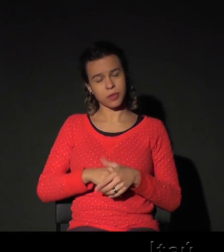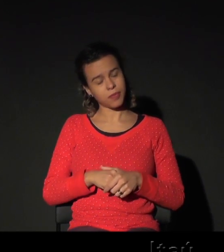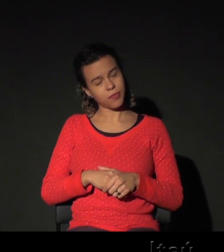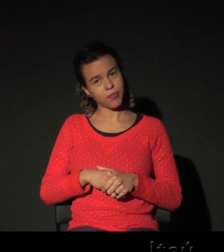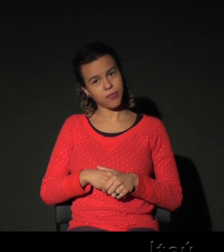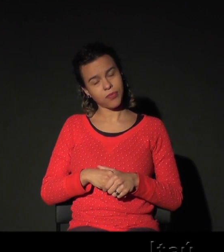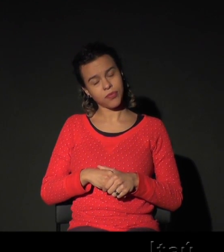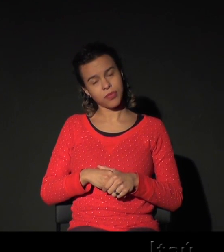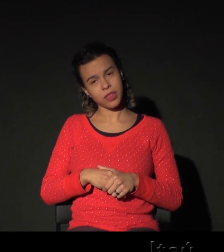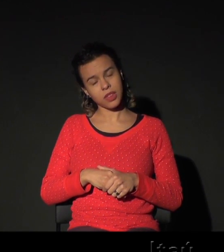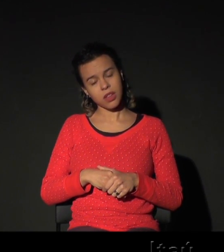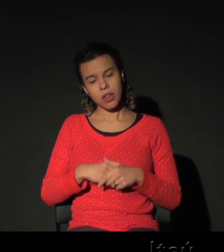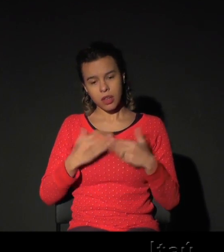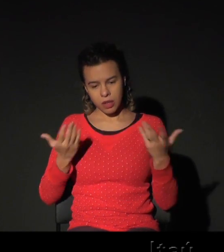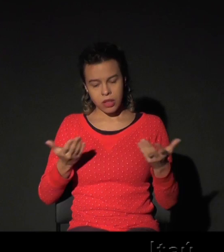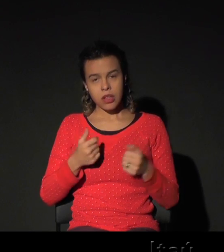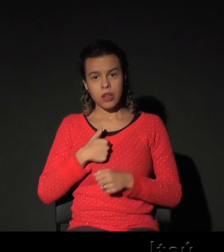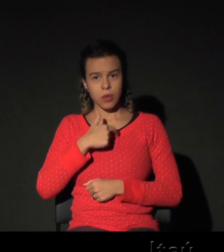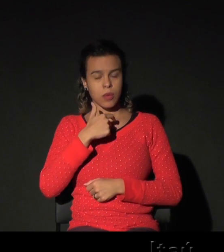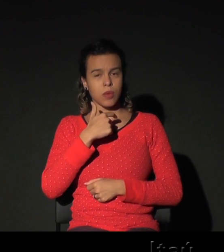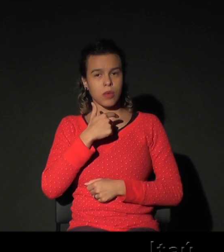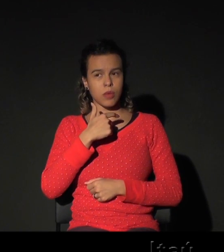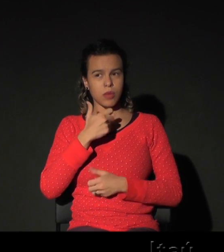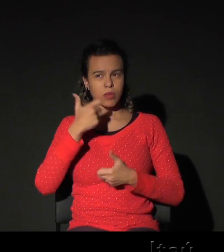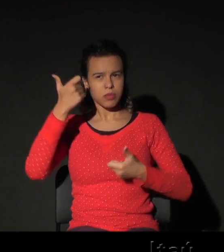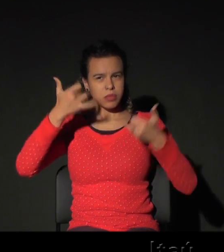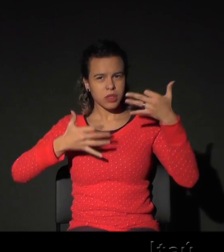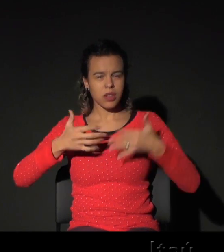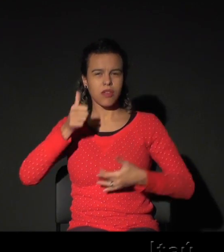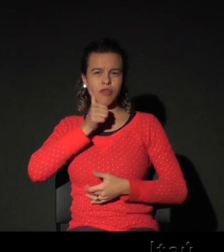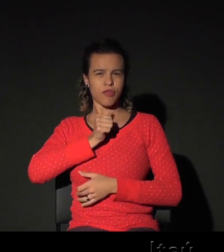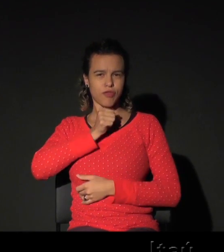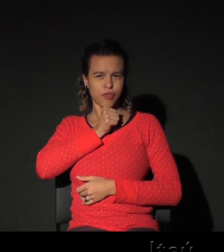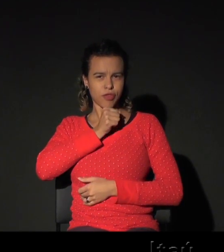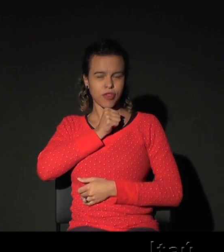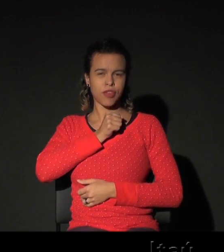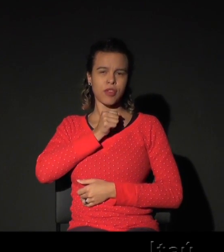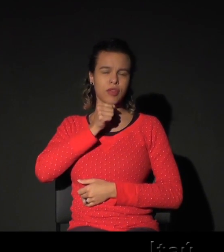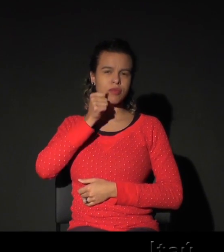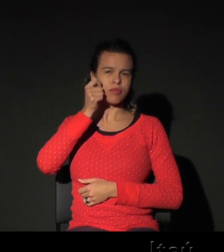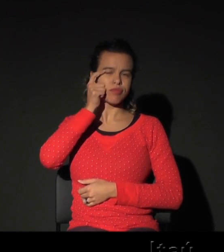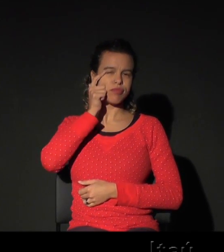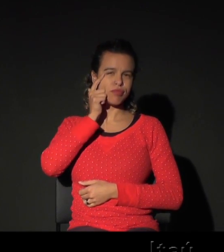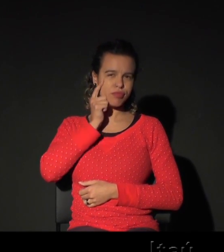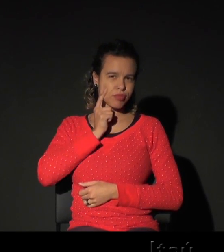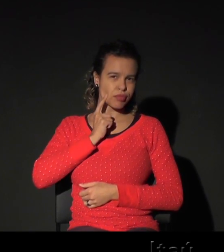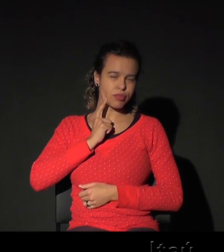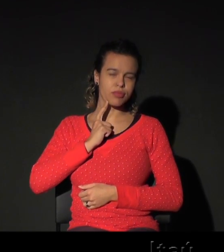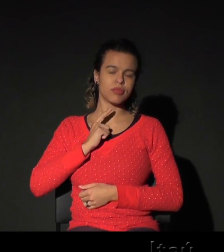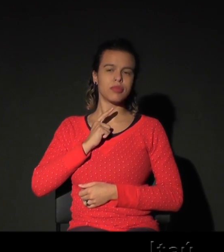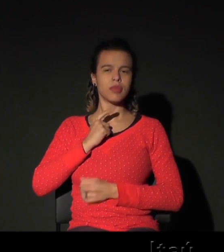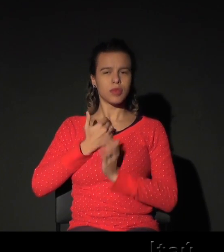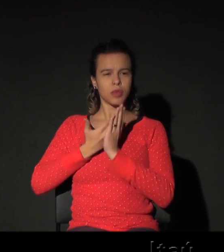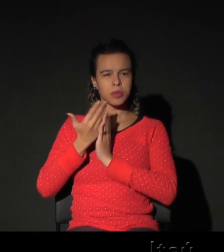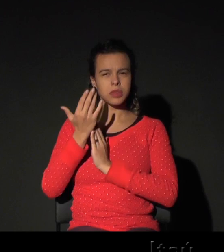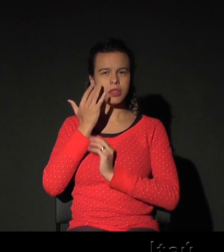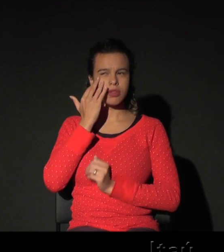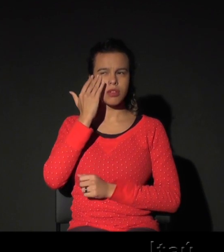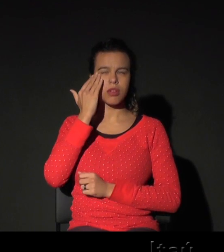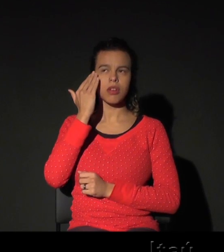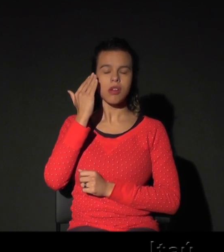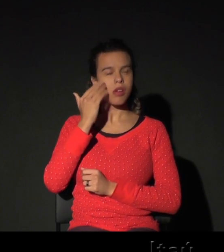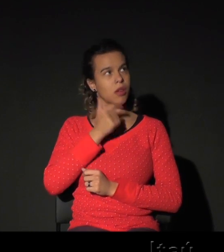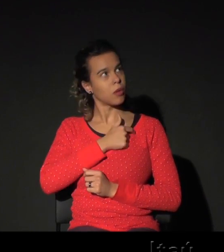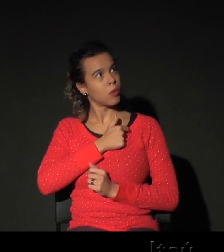e em cima do que eu falei para vocês das lágrimas da minha avó eu então comecei a escrever as